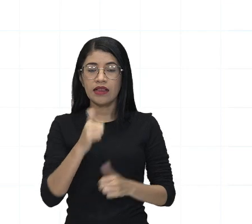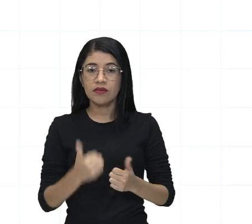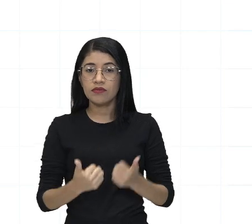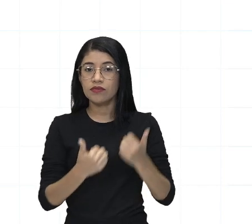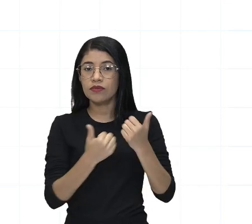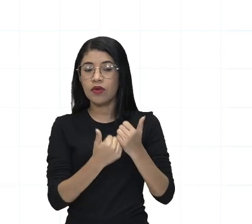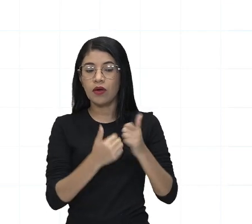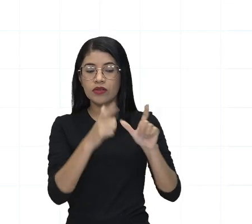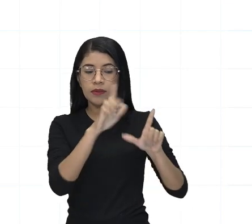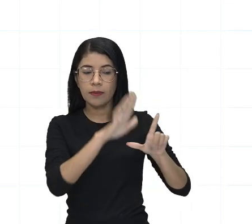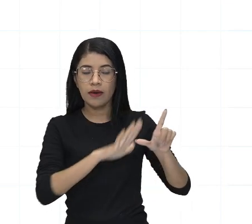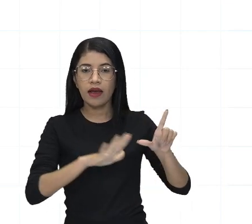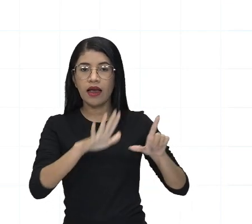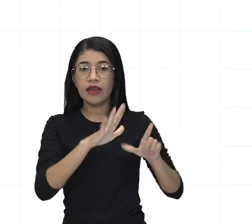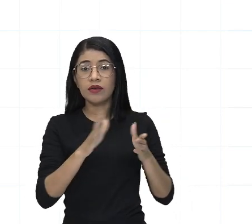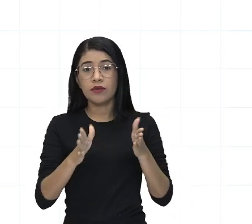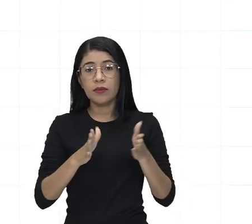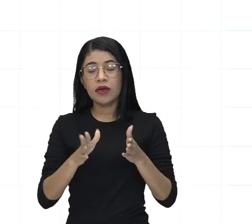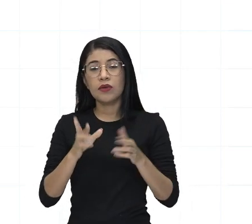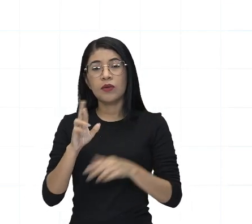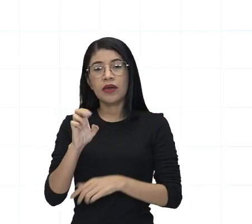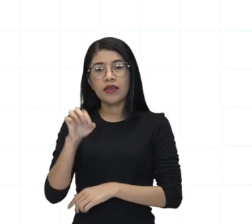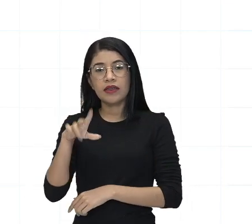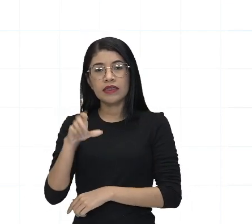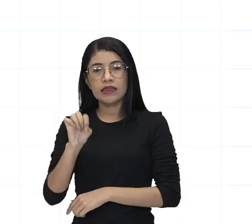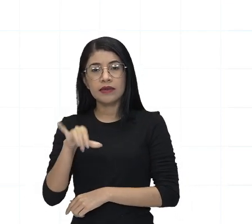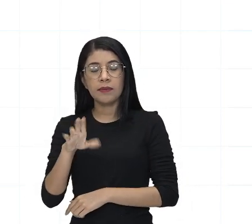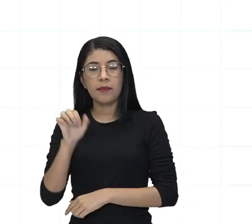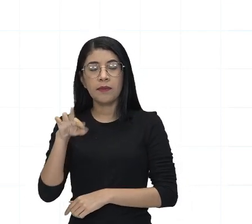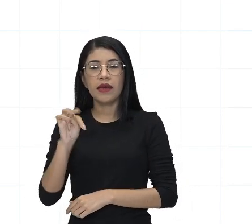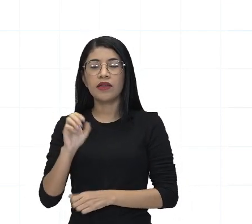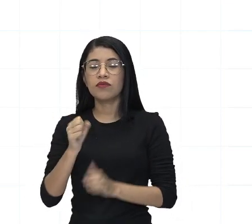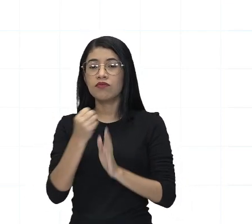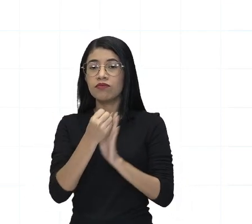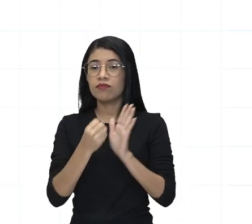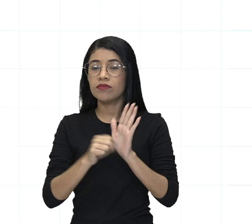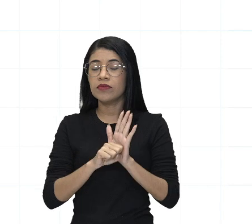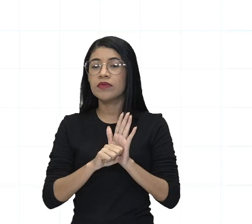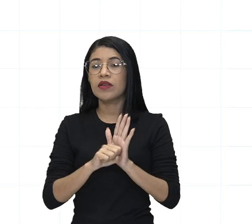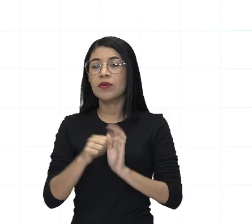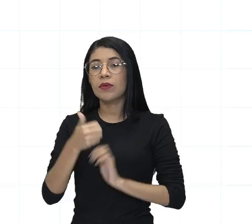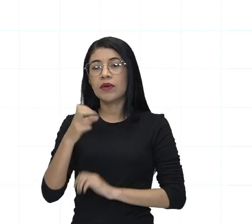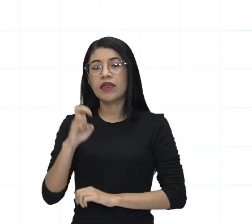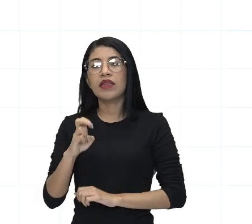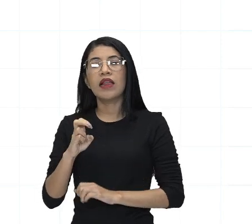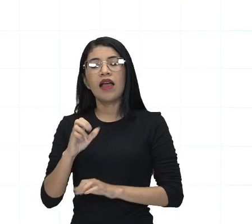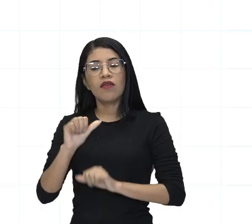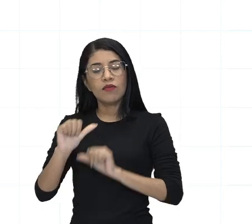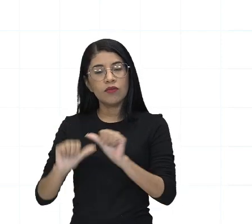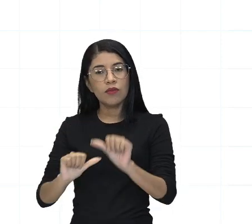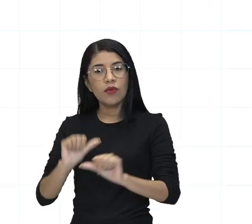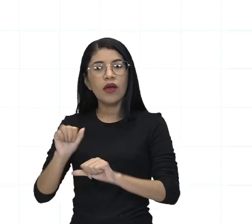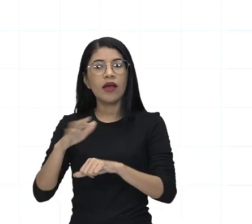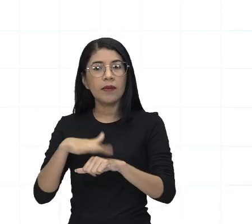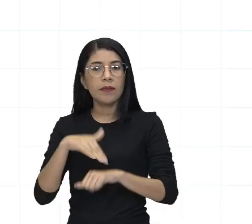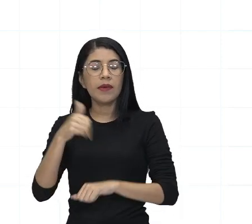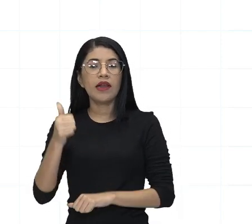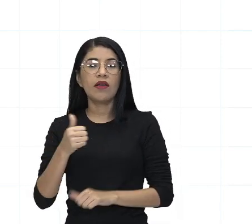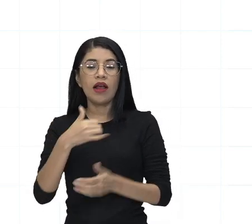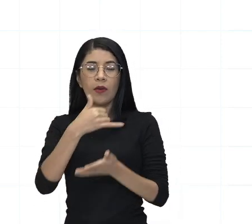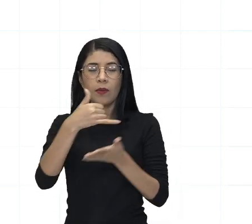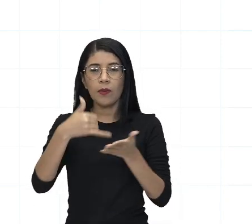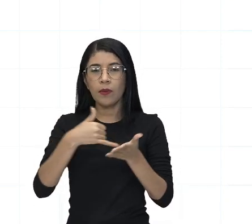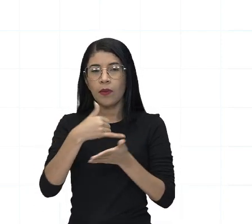durante o Renascimento, no século XV, a tinta a óleo foi aperfeiçoada pelos artistas